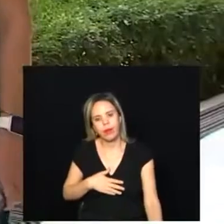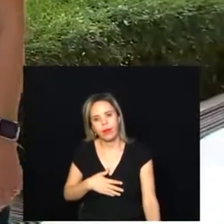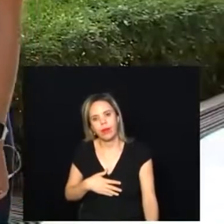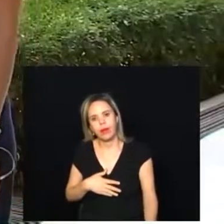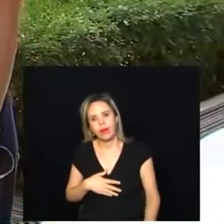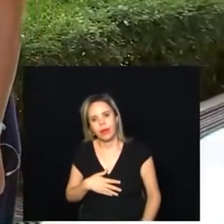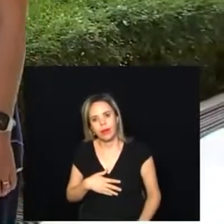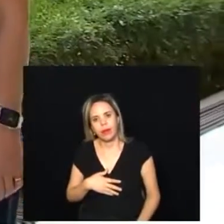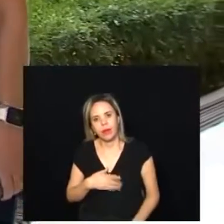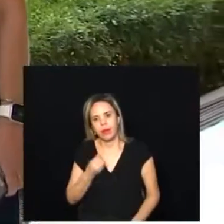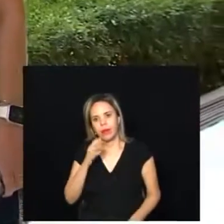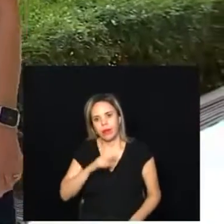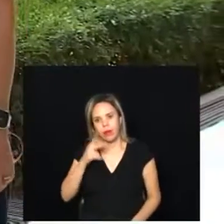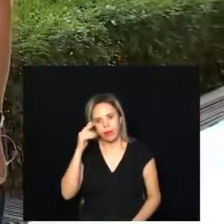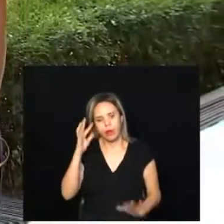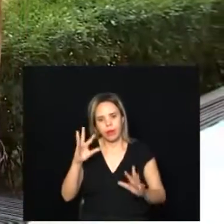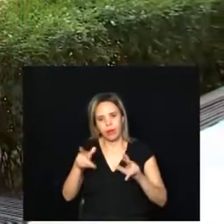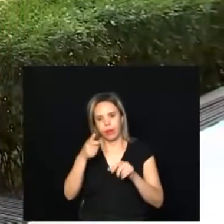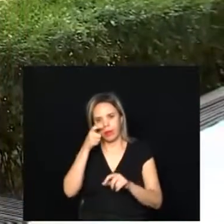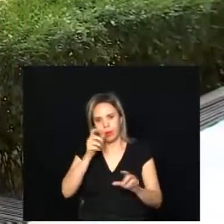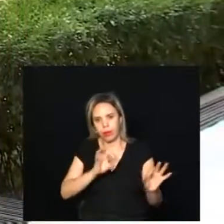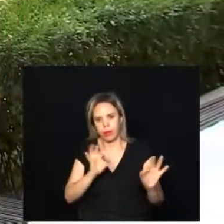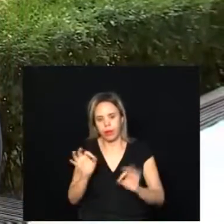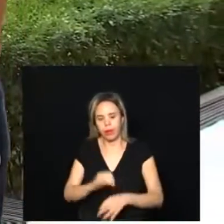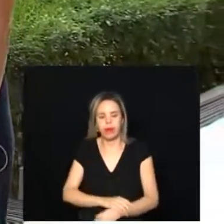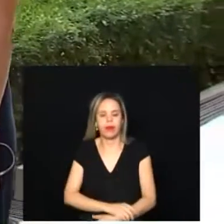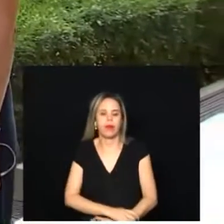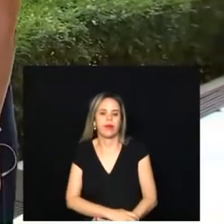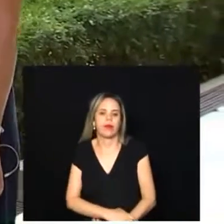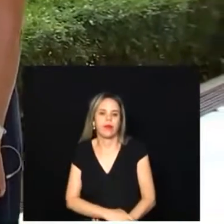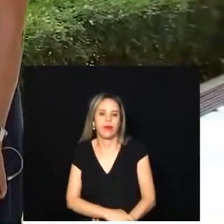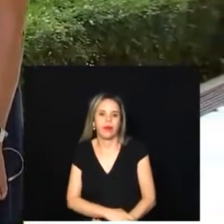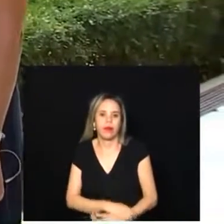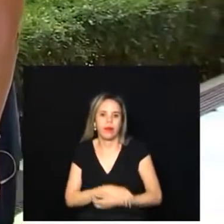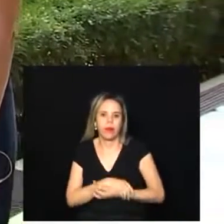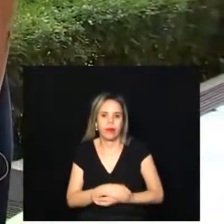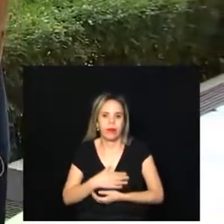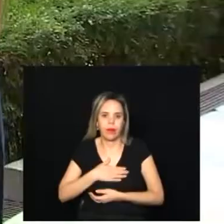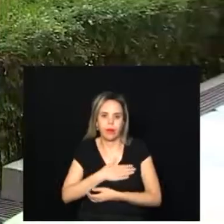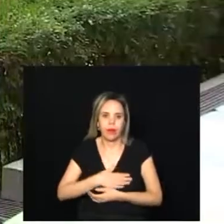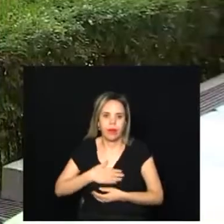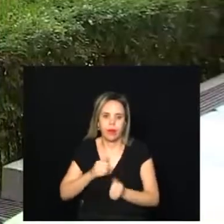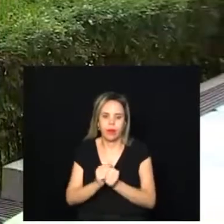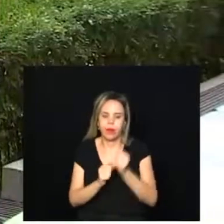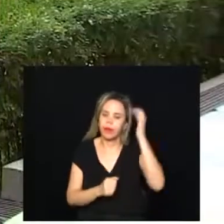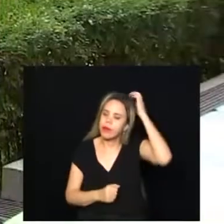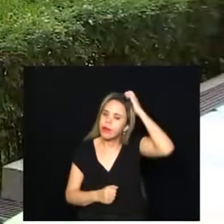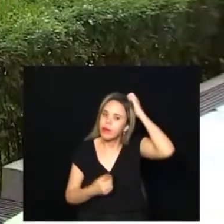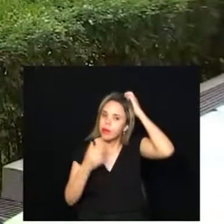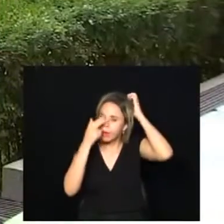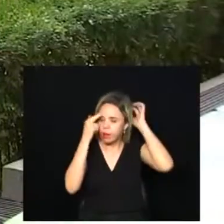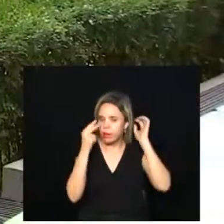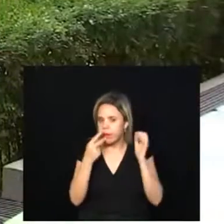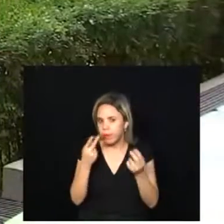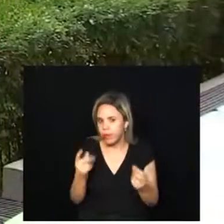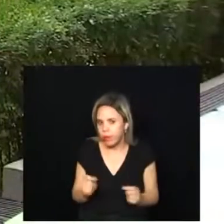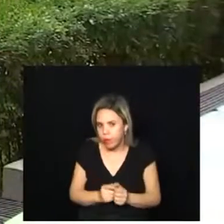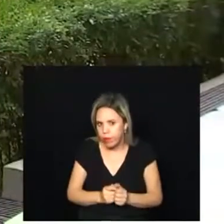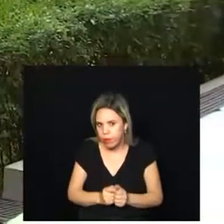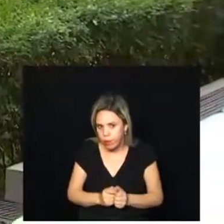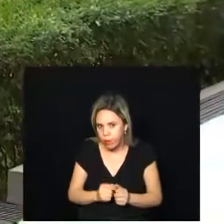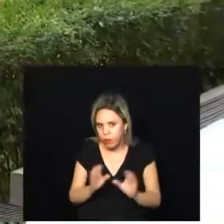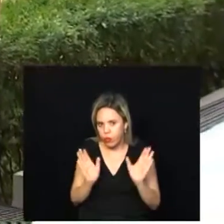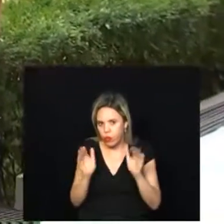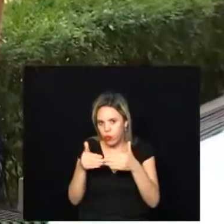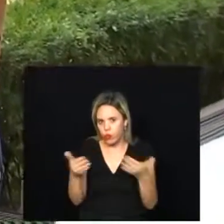Boa tarde, André, boa tarde a todos que nos assistem. Bom, prazer estar com vocês. Como disse o Gabriel, essa questão, não é o